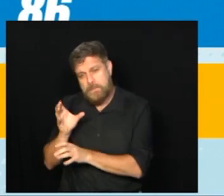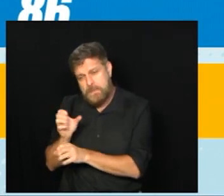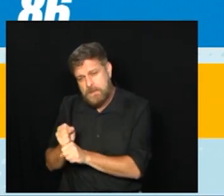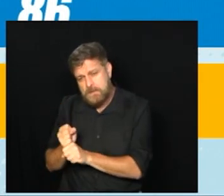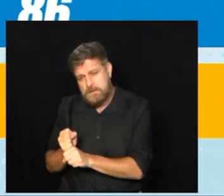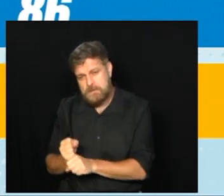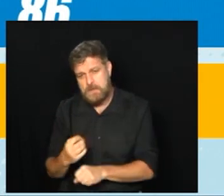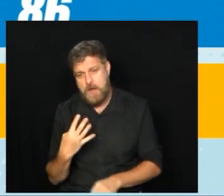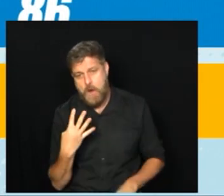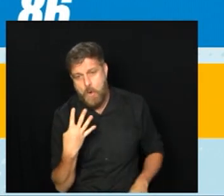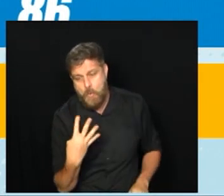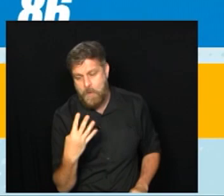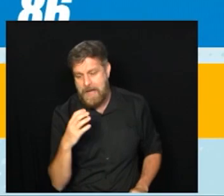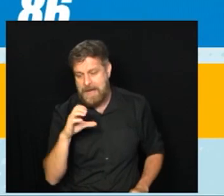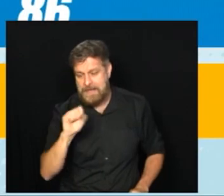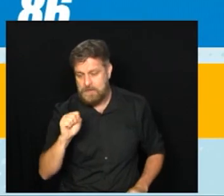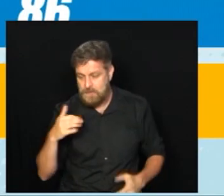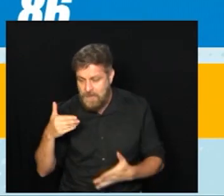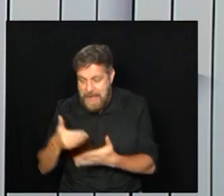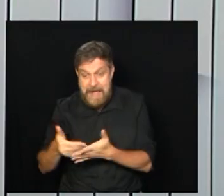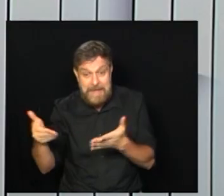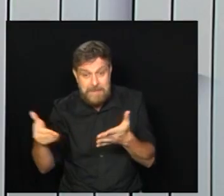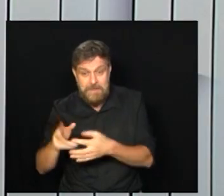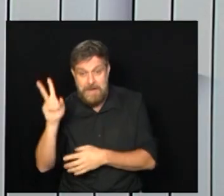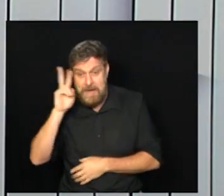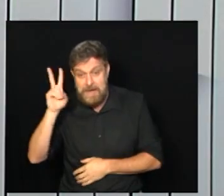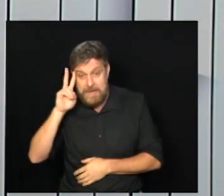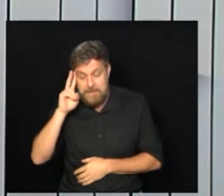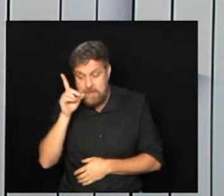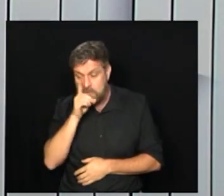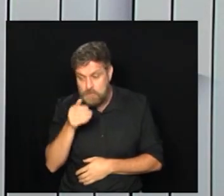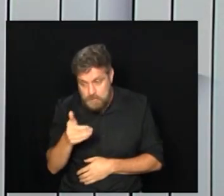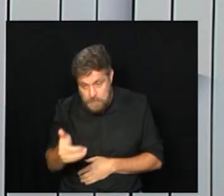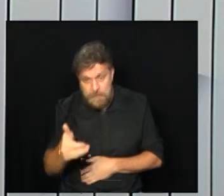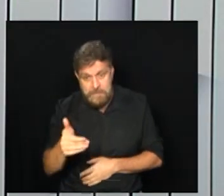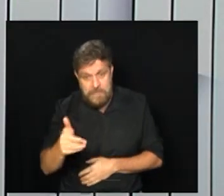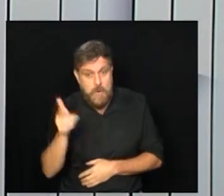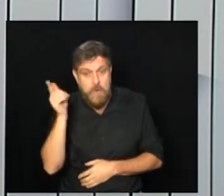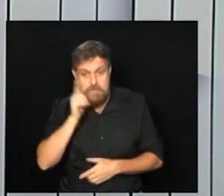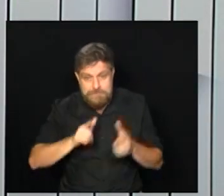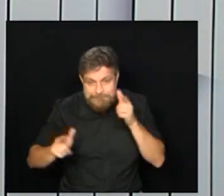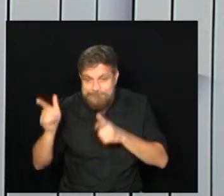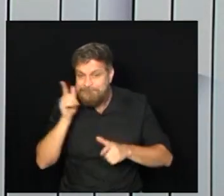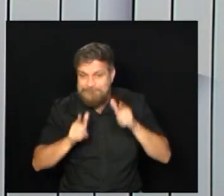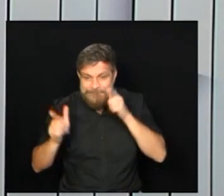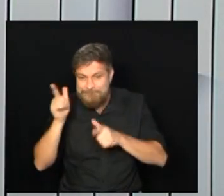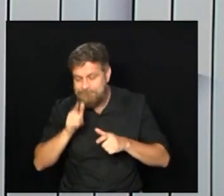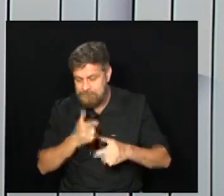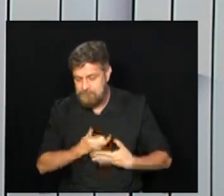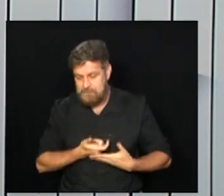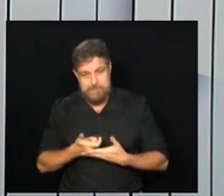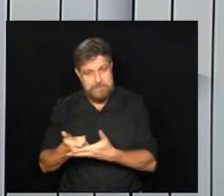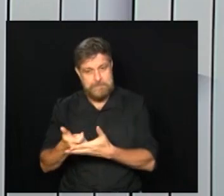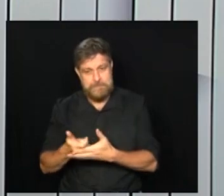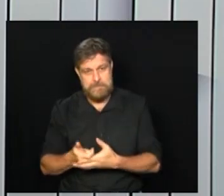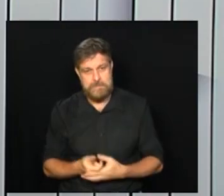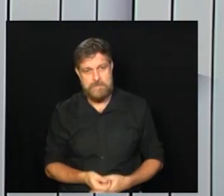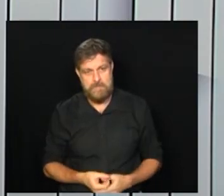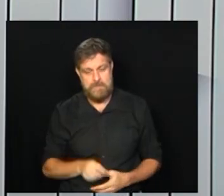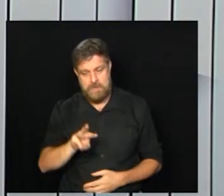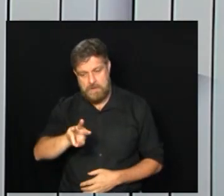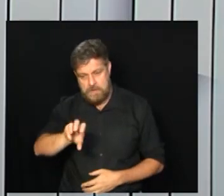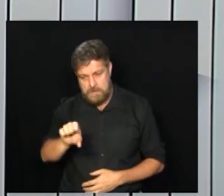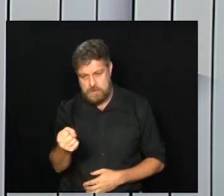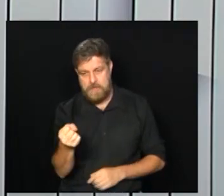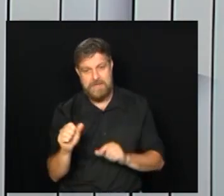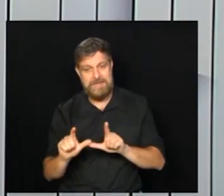aí 48 até agora. Lembrando que tem até domingo para conquistar mais medalhas nos Jogos Paralímpicos de Tóquio. E